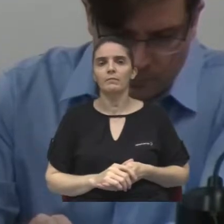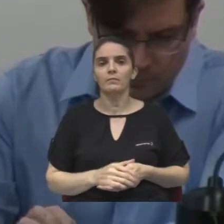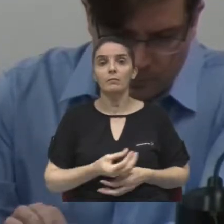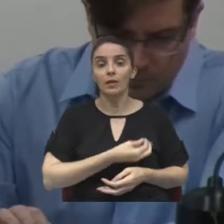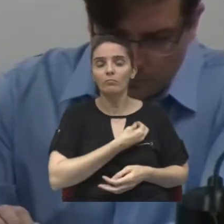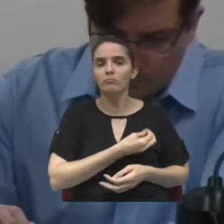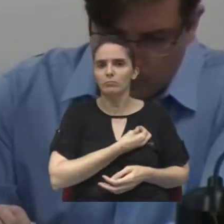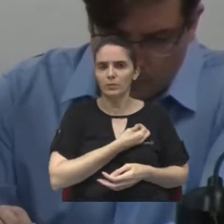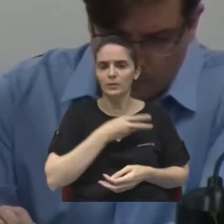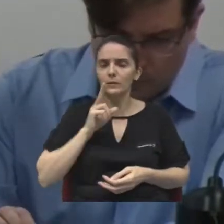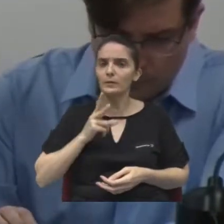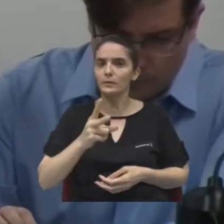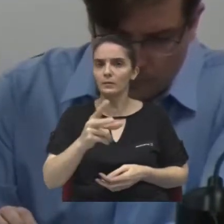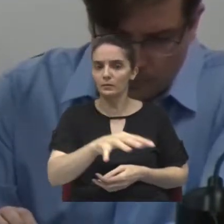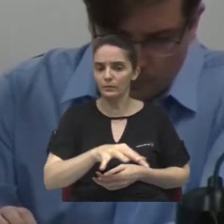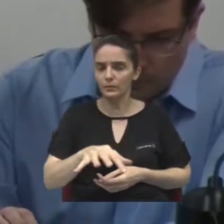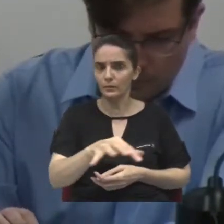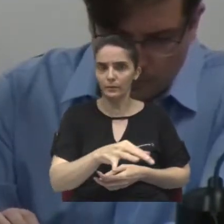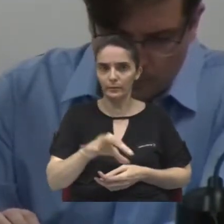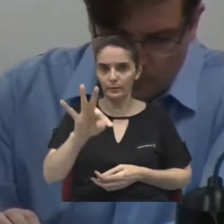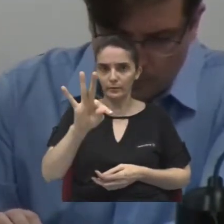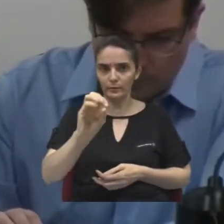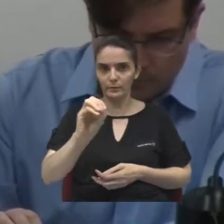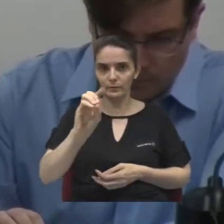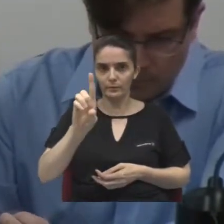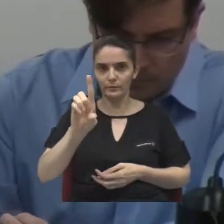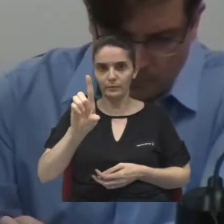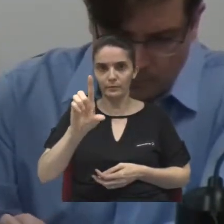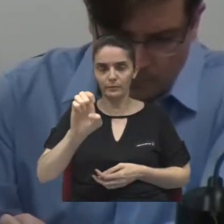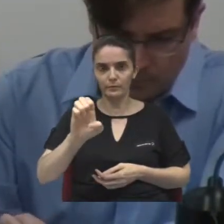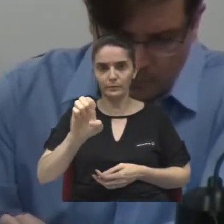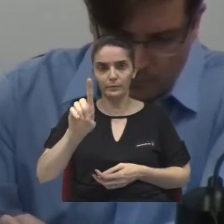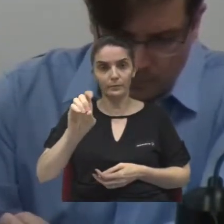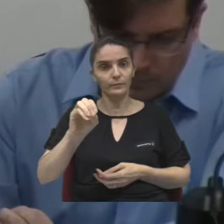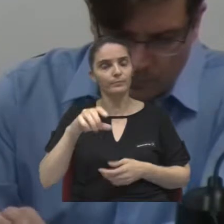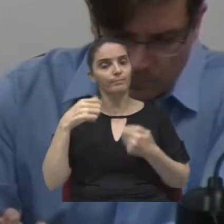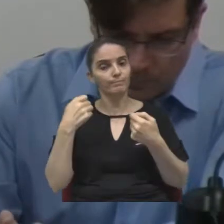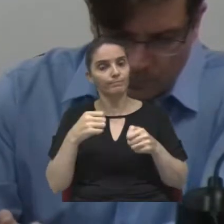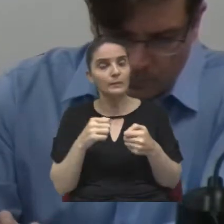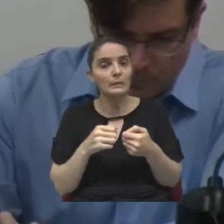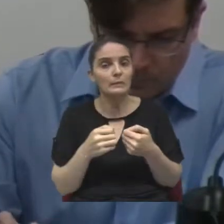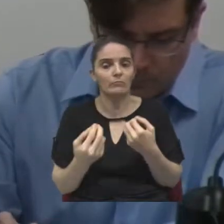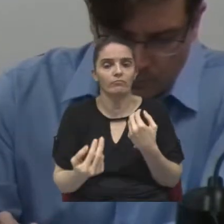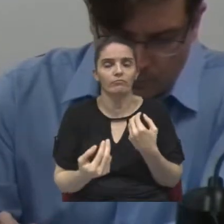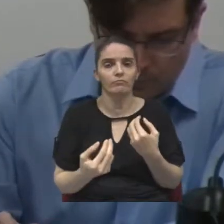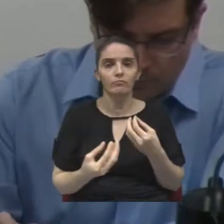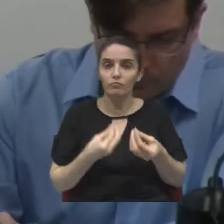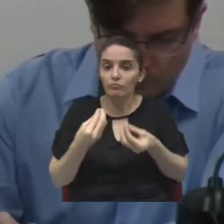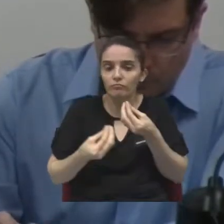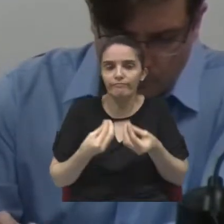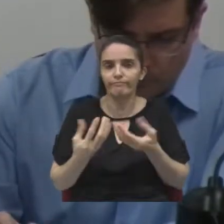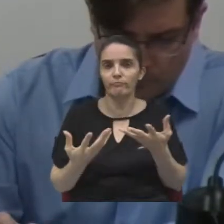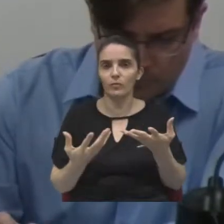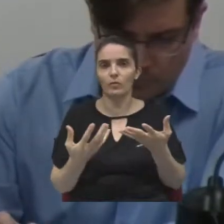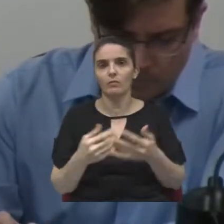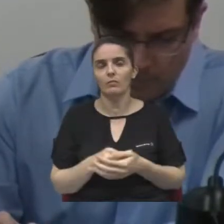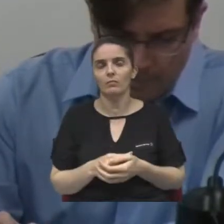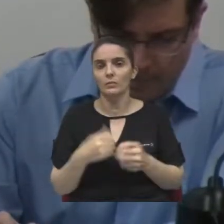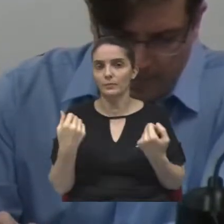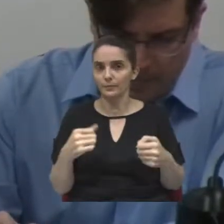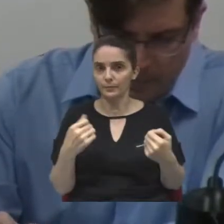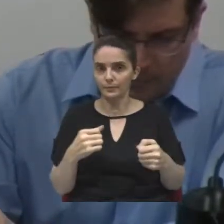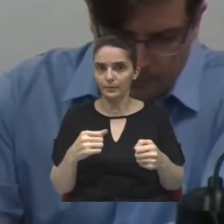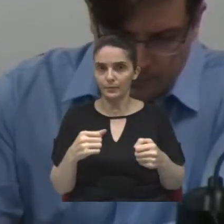sempre lá, ainda precisa de algo naquela praça. O que precisa é ser colocado